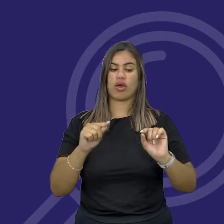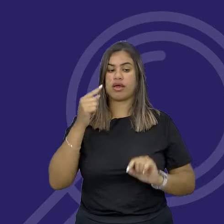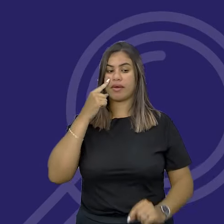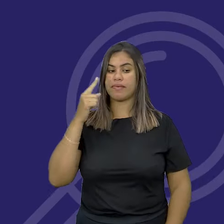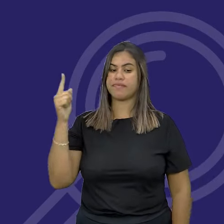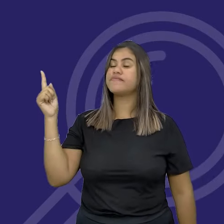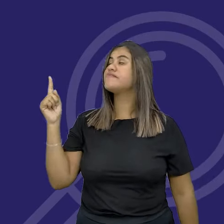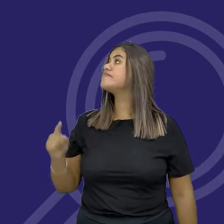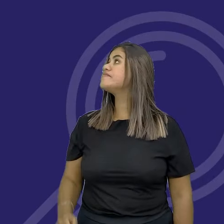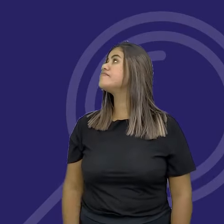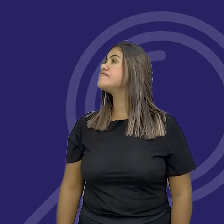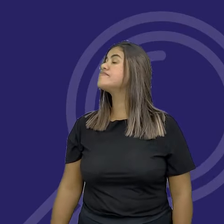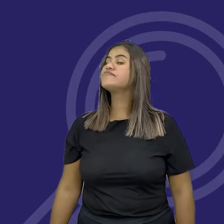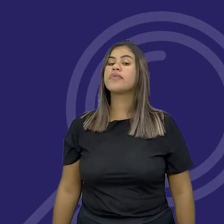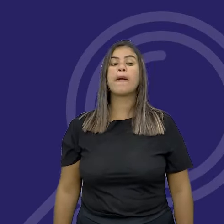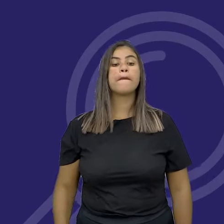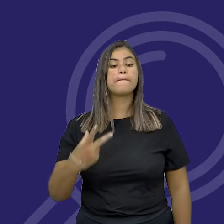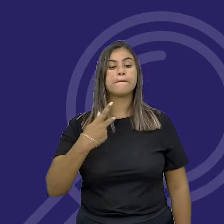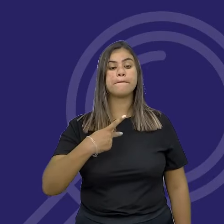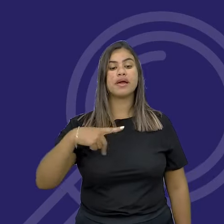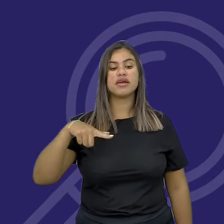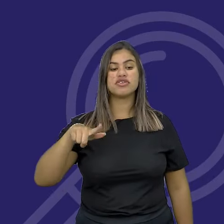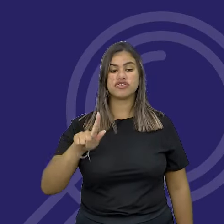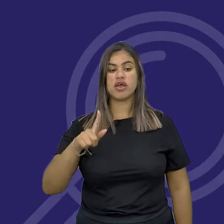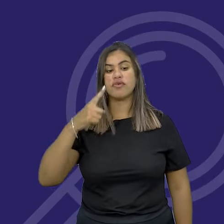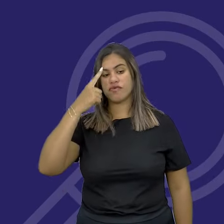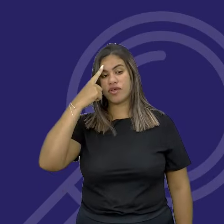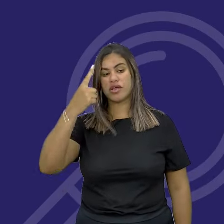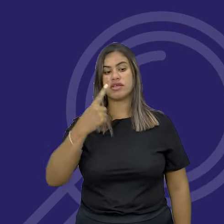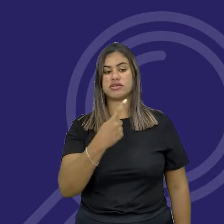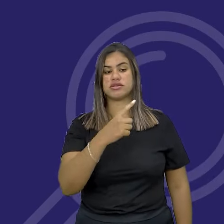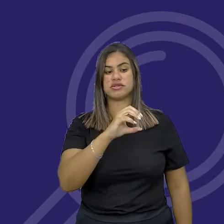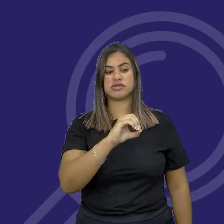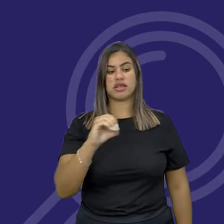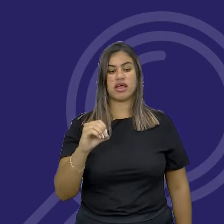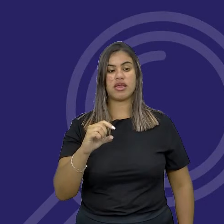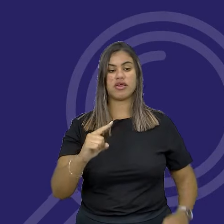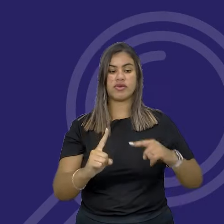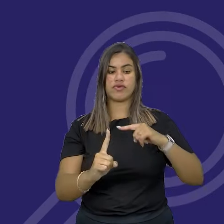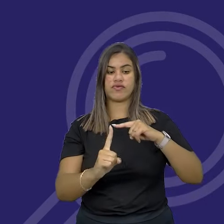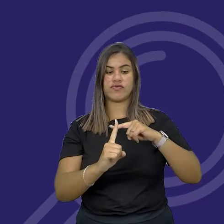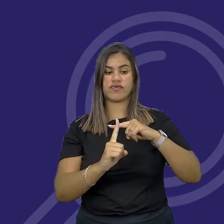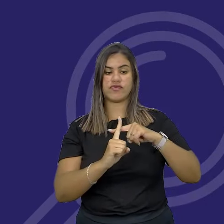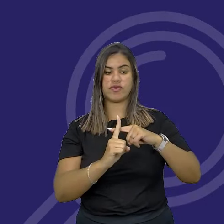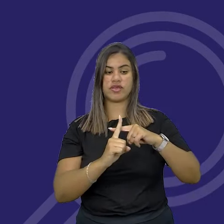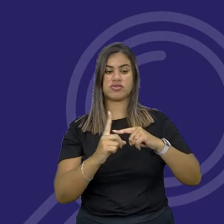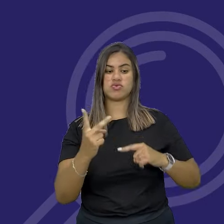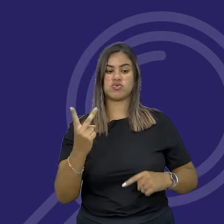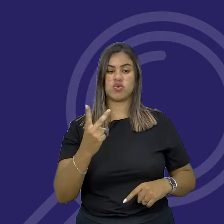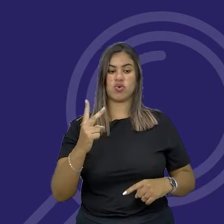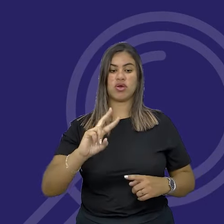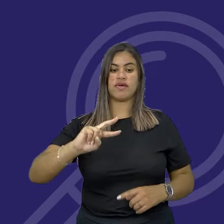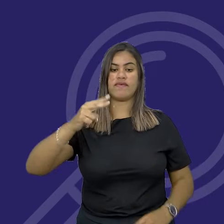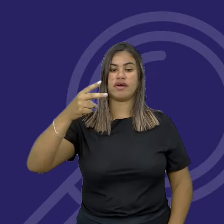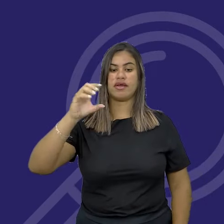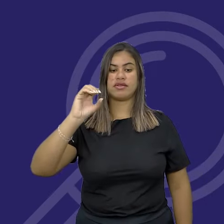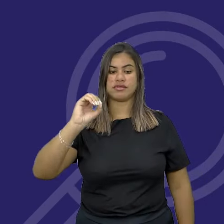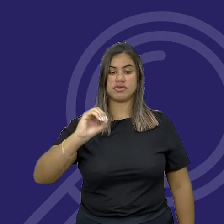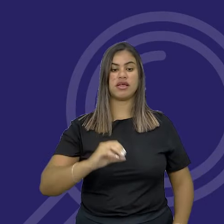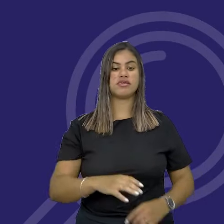o primeiro termo é 100 vezes 2 elevado a zero, que é lá daquele vídeo que explica.